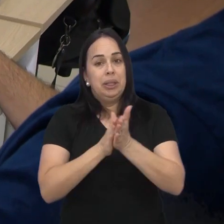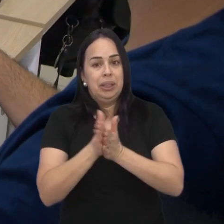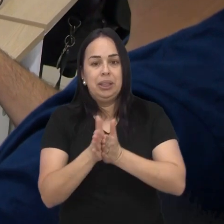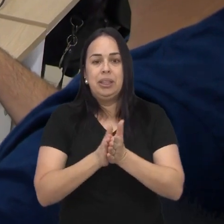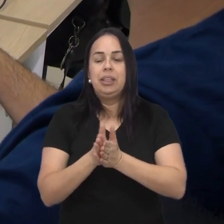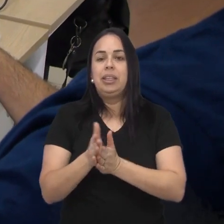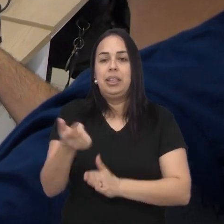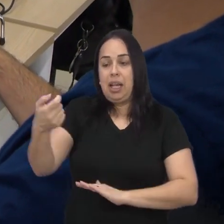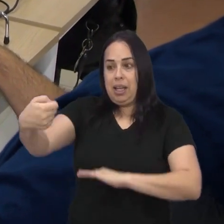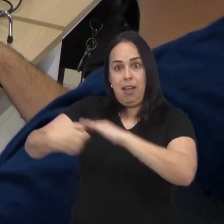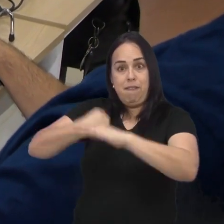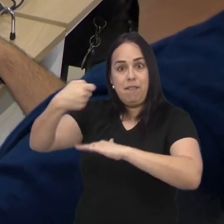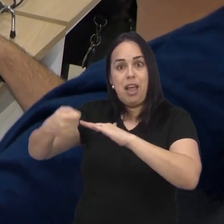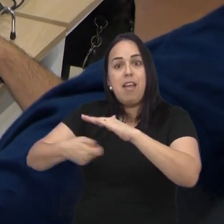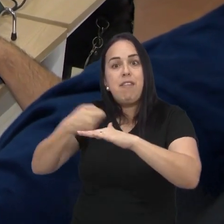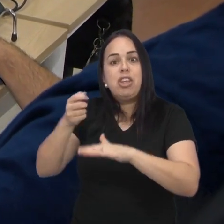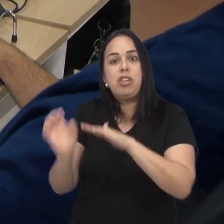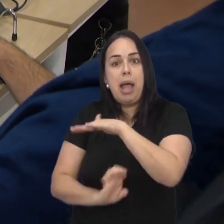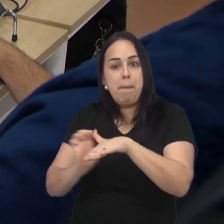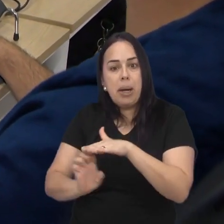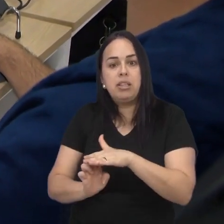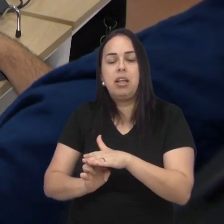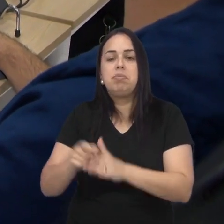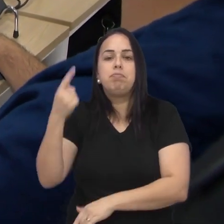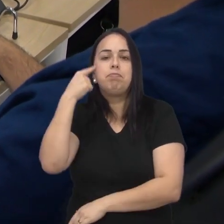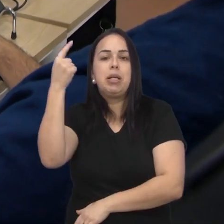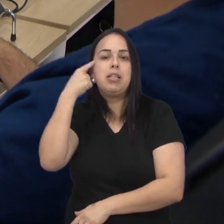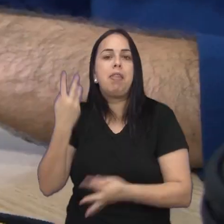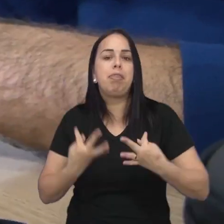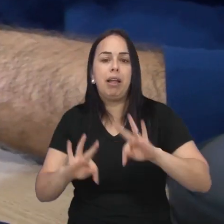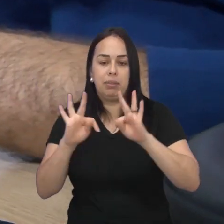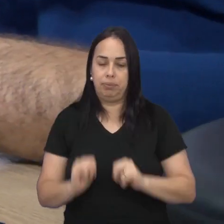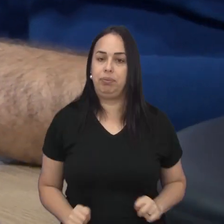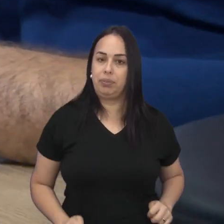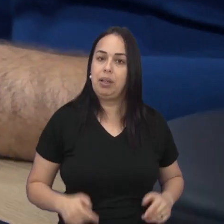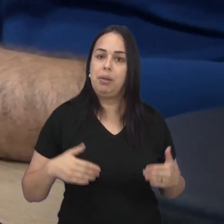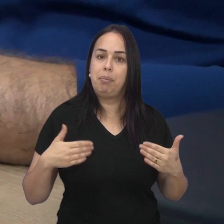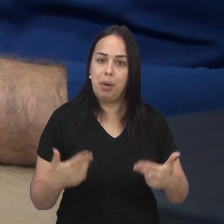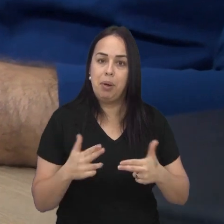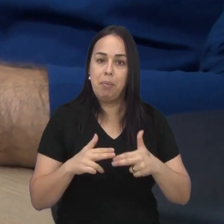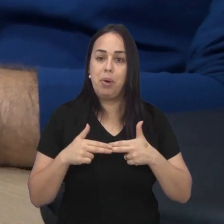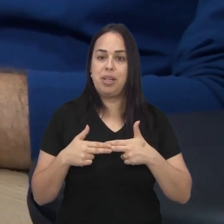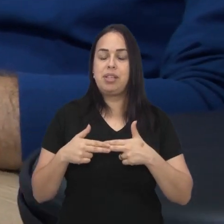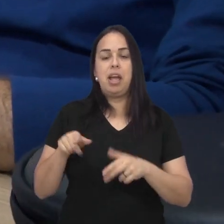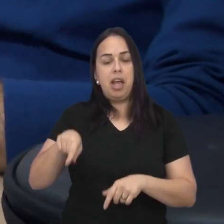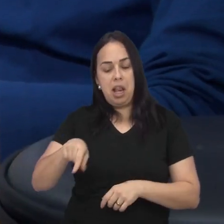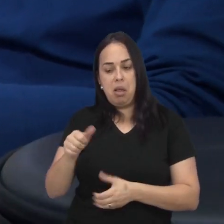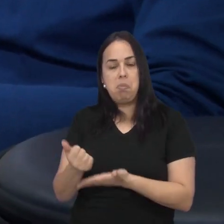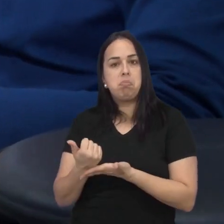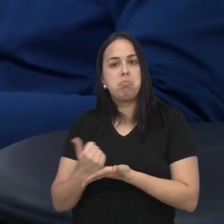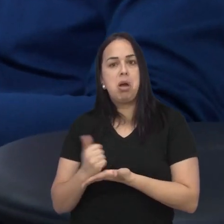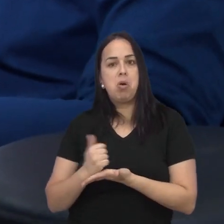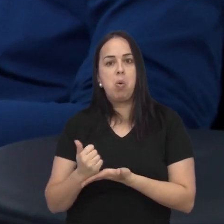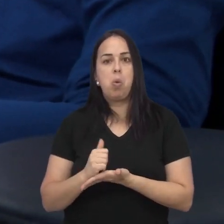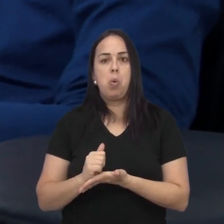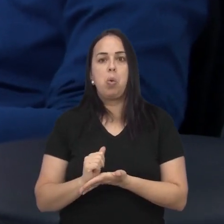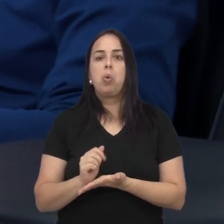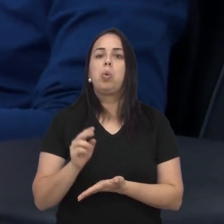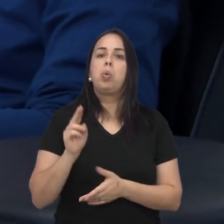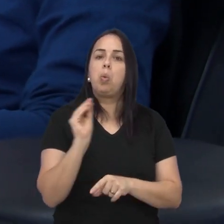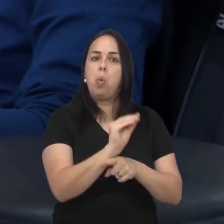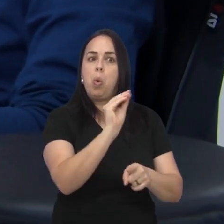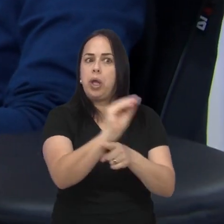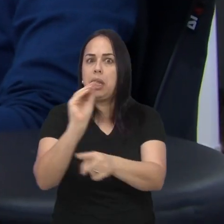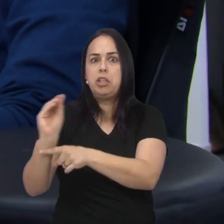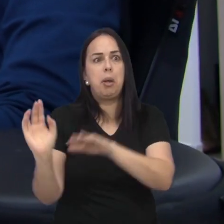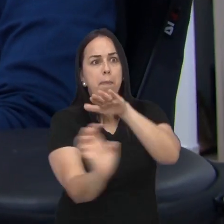anos, investe no próprio negócio, soluções em tecnologia. A partir daqui, ele cuida e prepara do departamento de